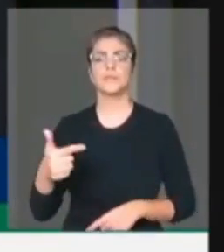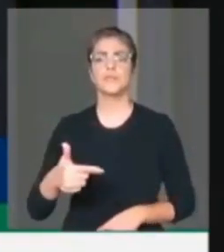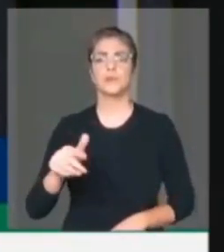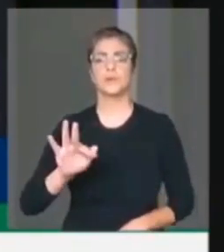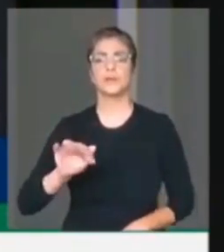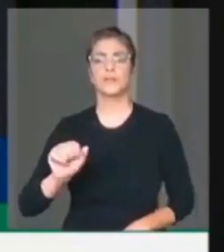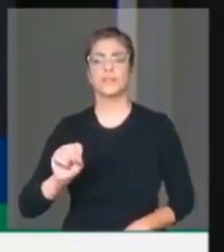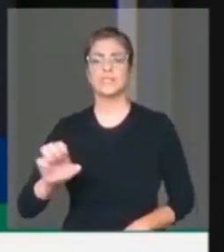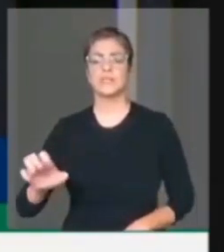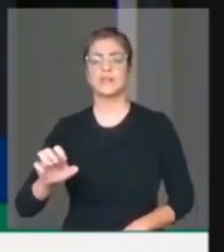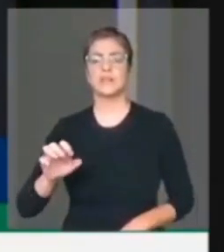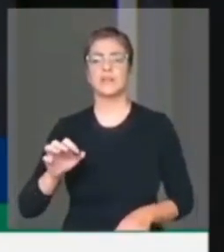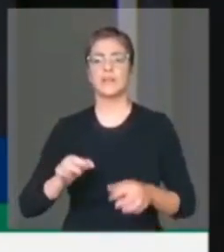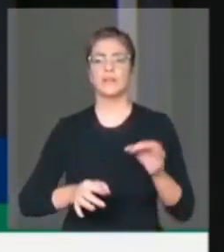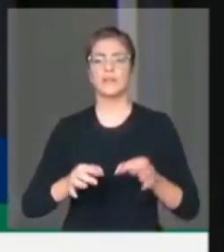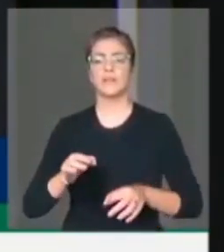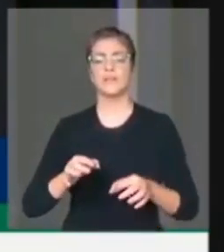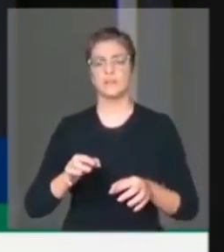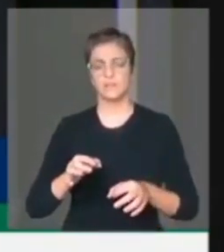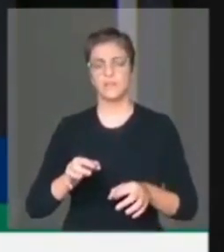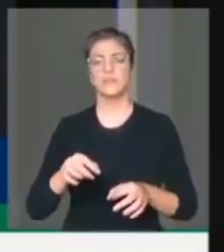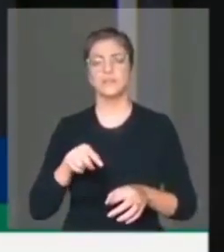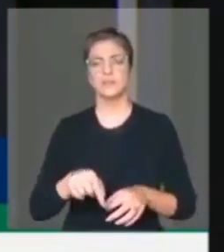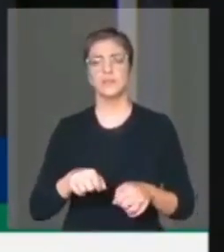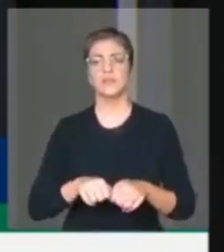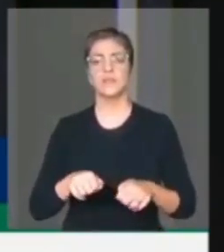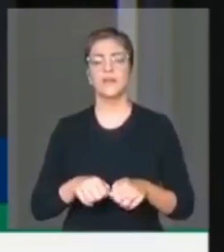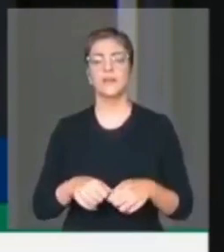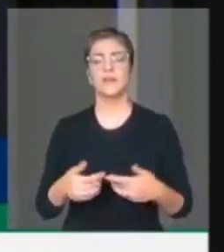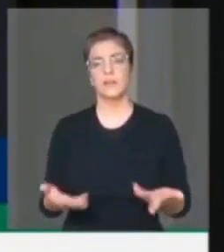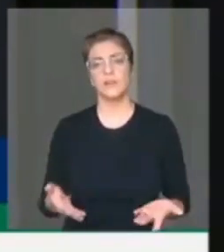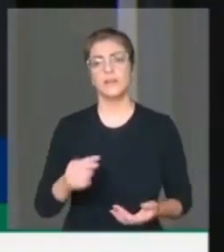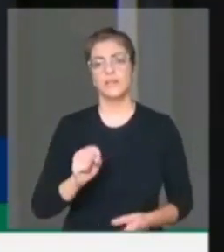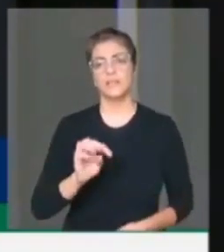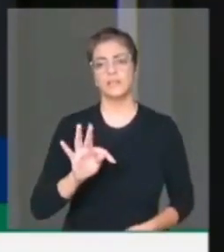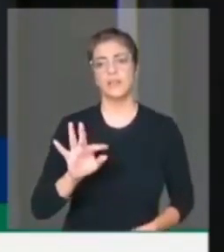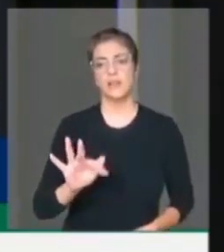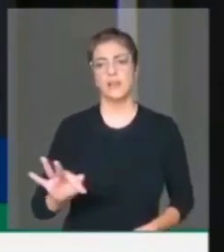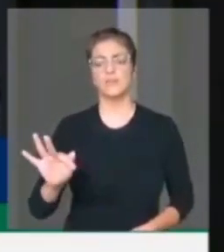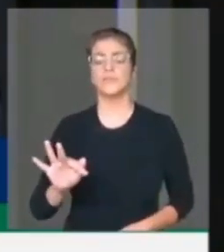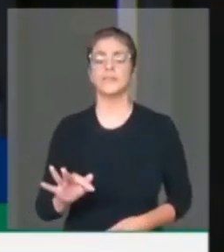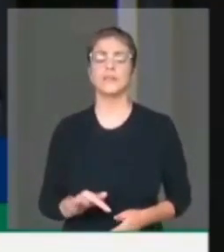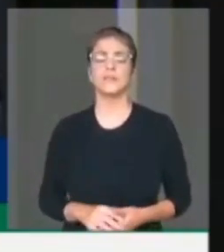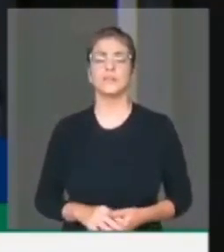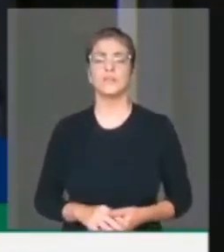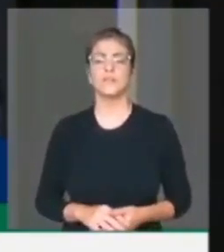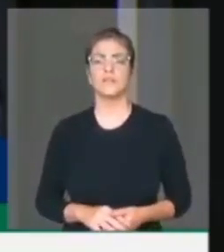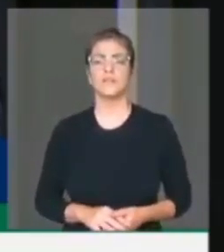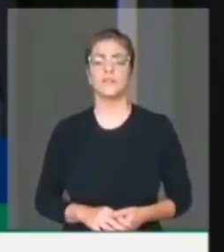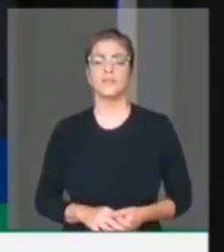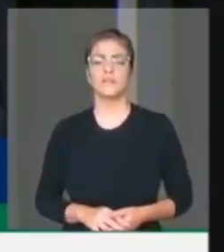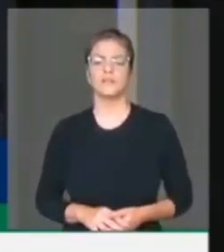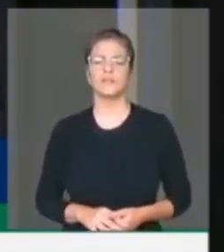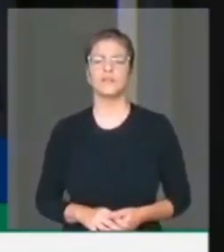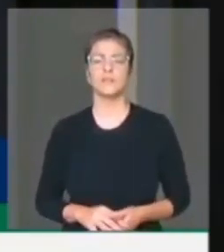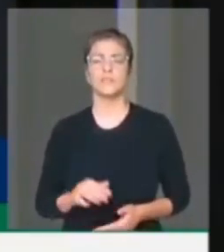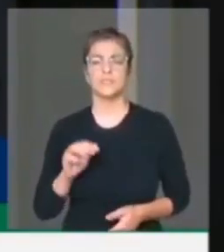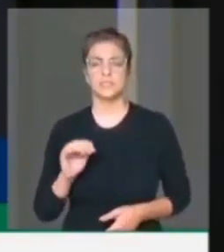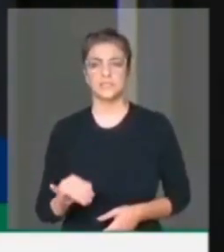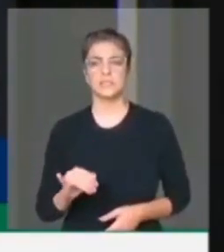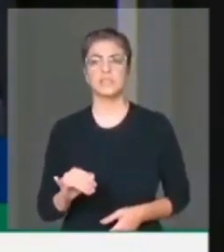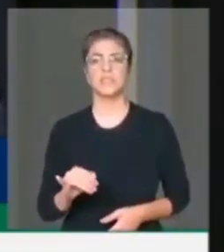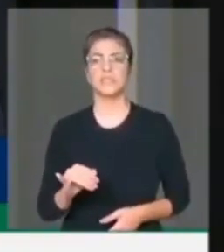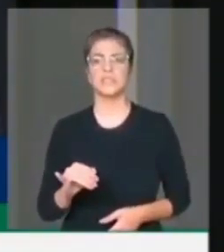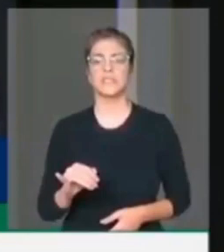de julgamento, que é feita pelo Judiciário, nesse caso, o STF. Desde o momento em que o Judiciário se